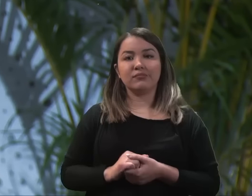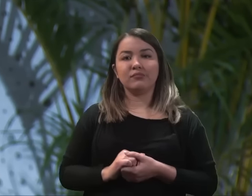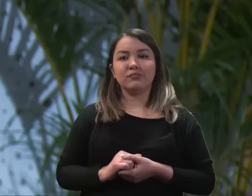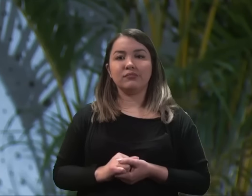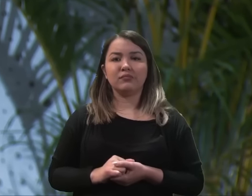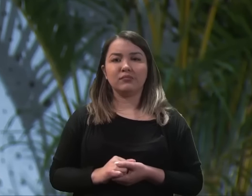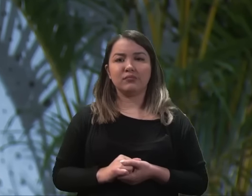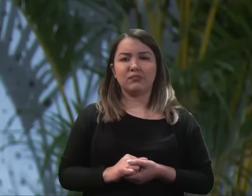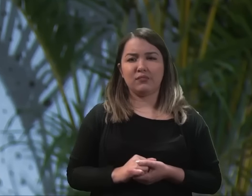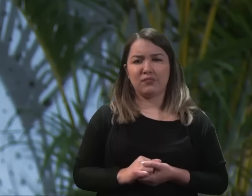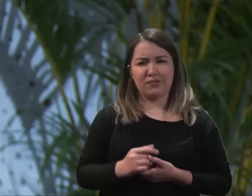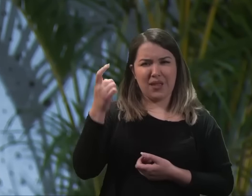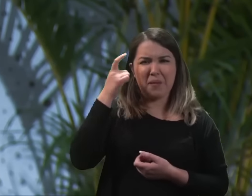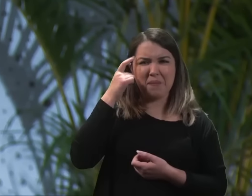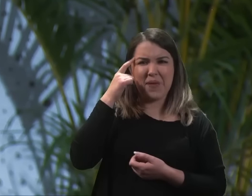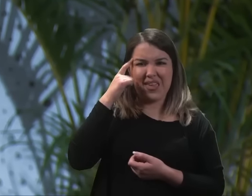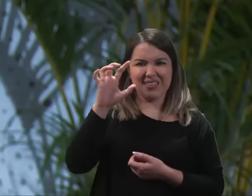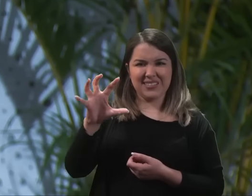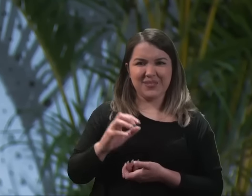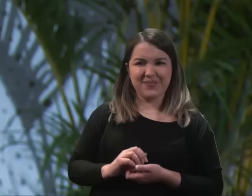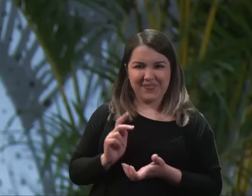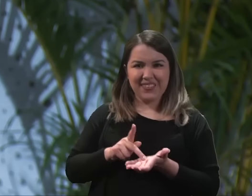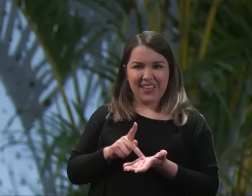faz-nos refletir não é verdade?